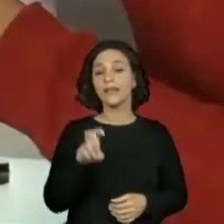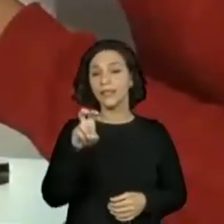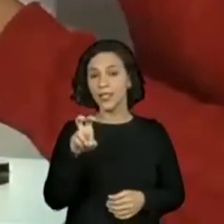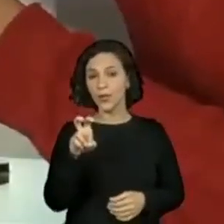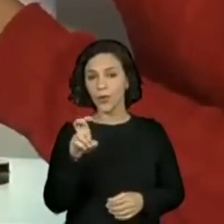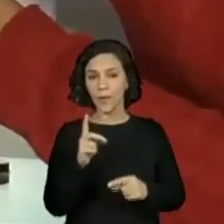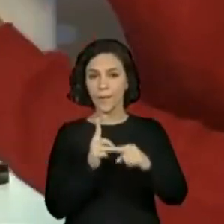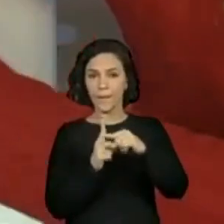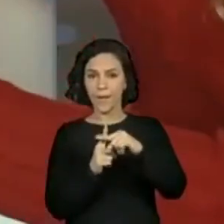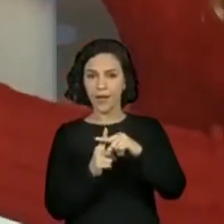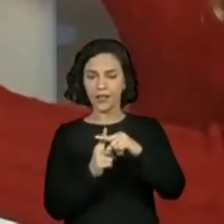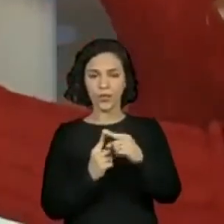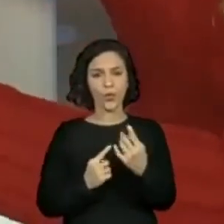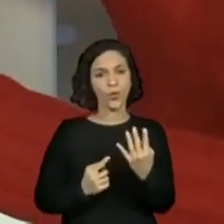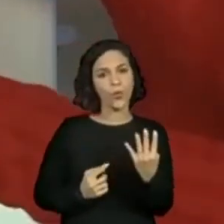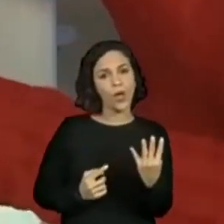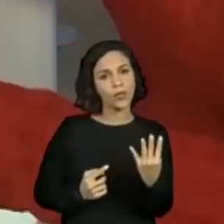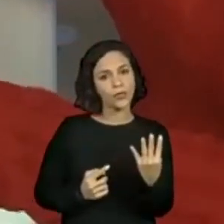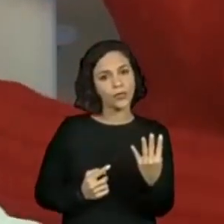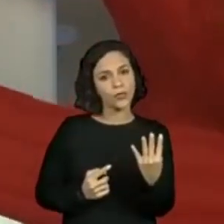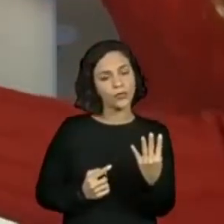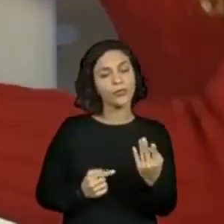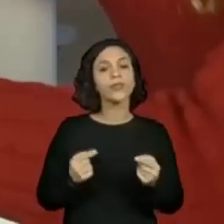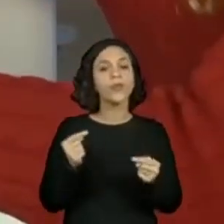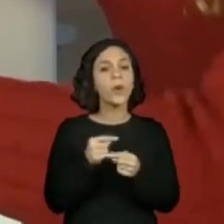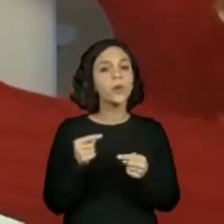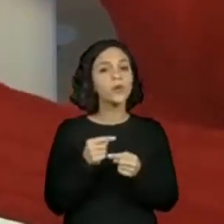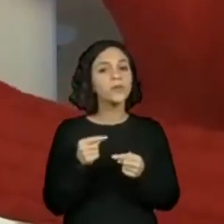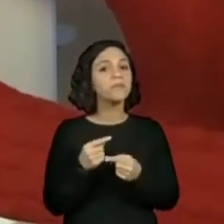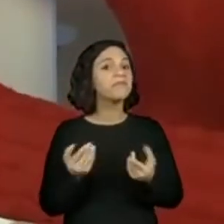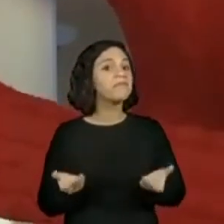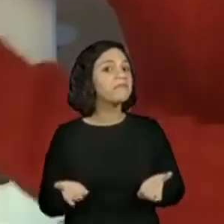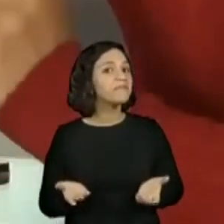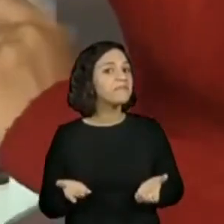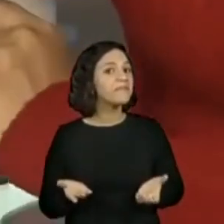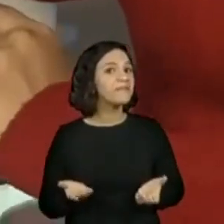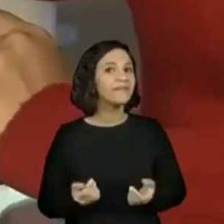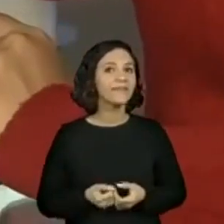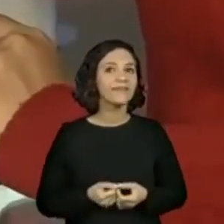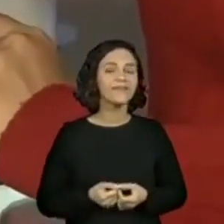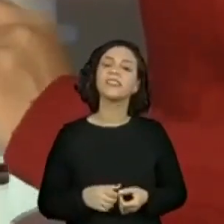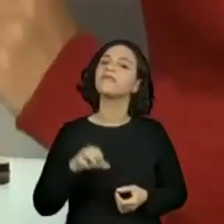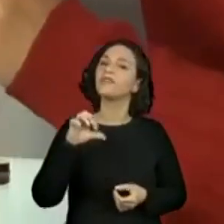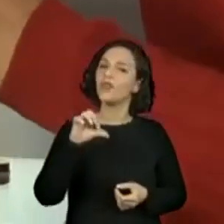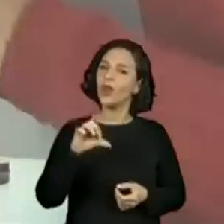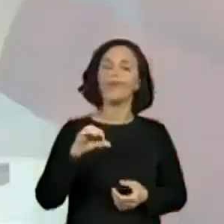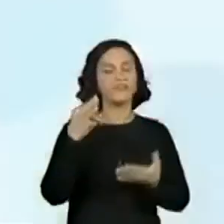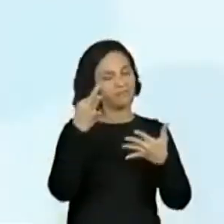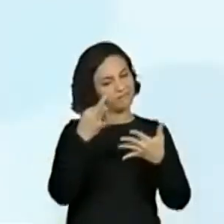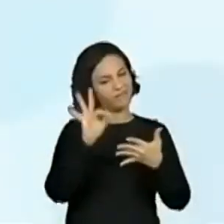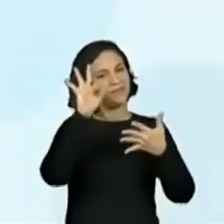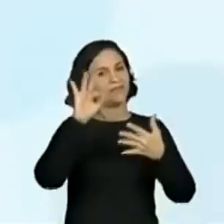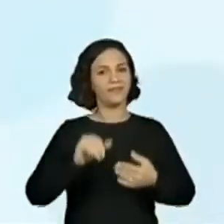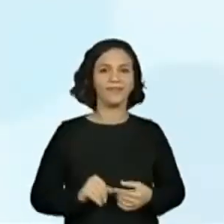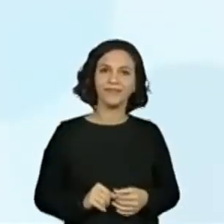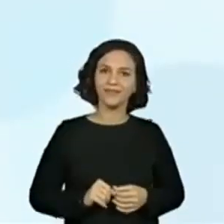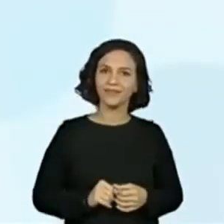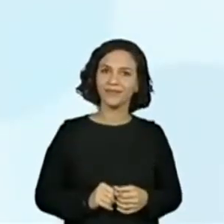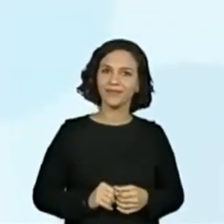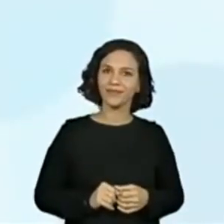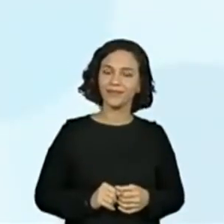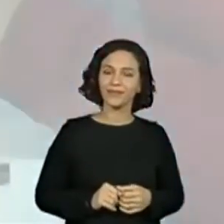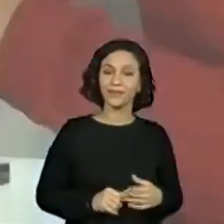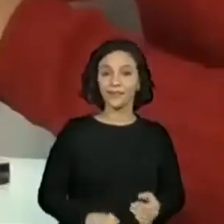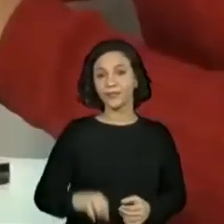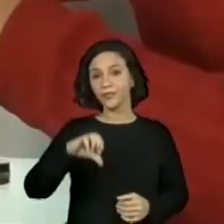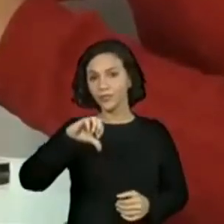4, Pro? Vou limpar. 5 mais 4, igual... a 9, exatamente.